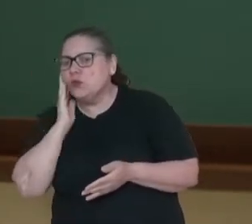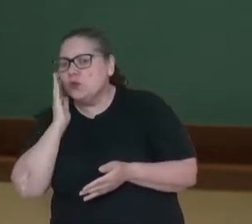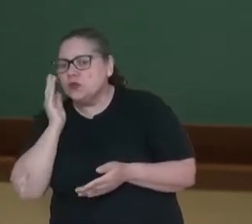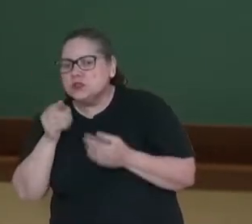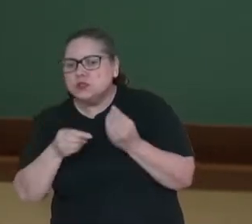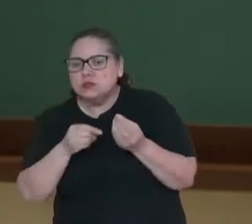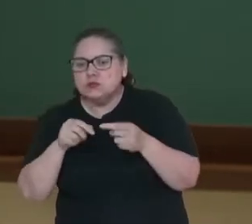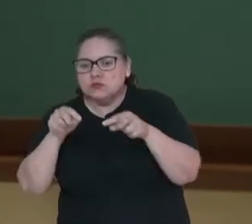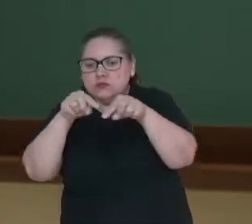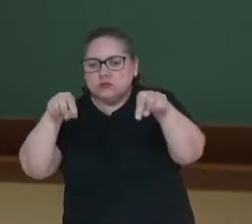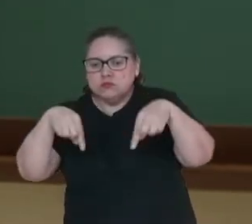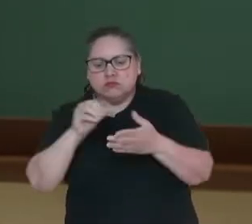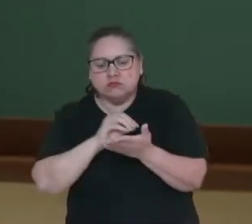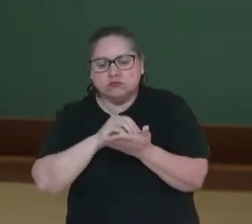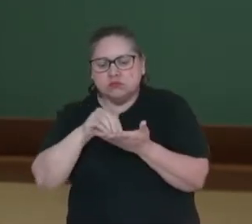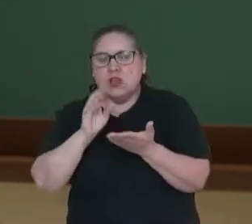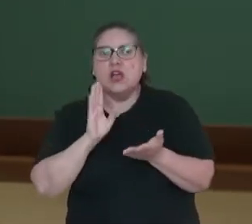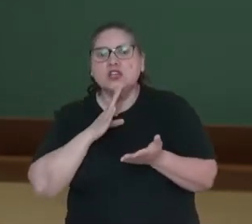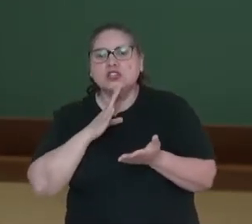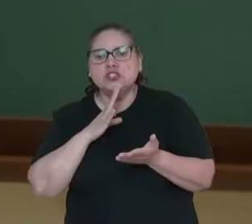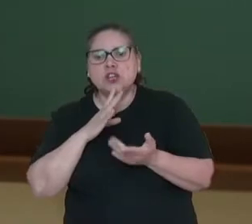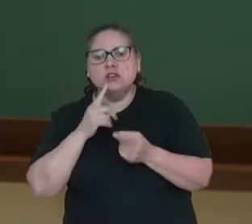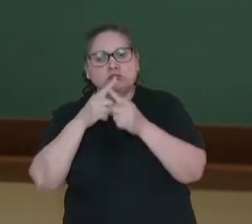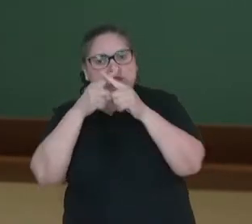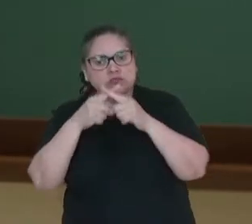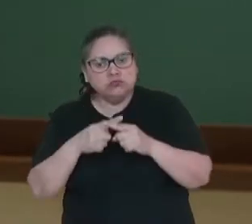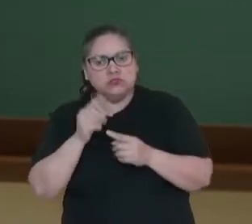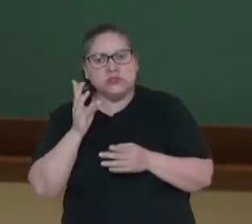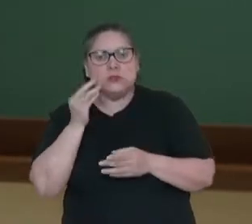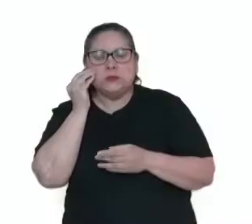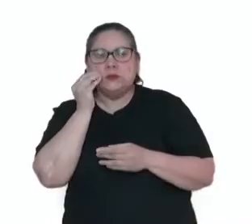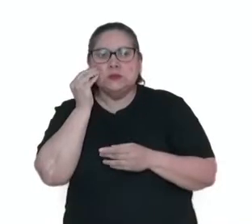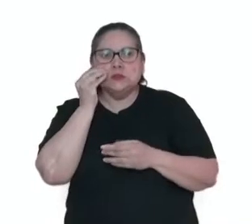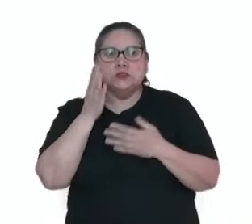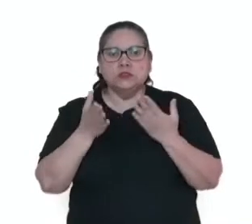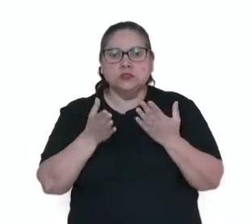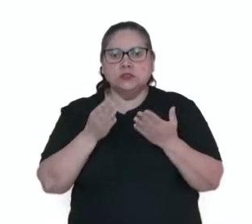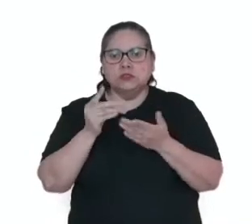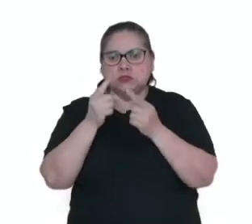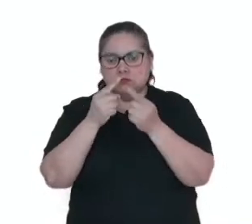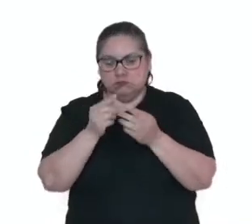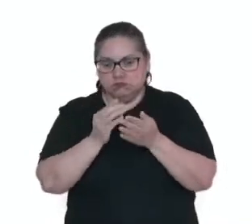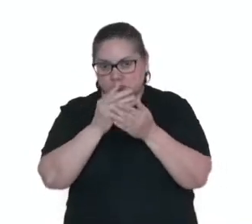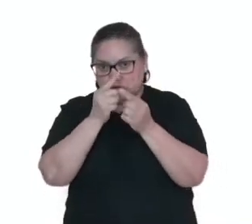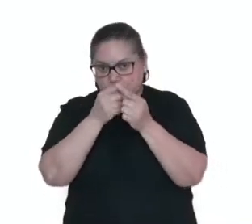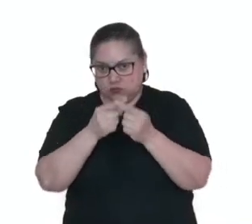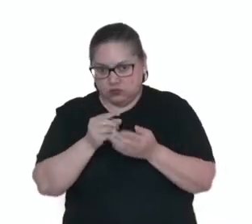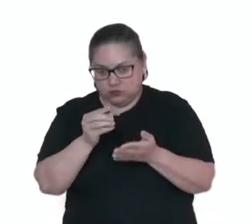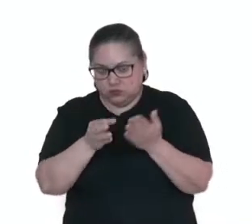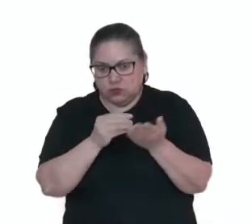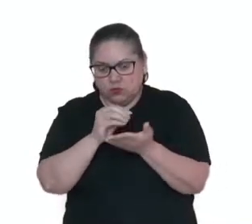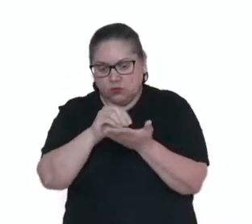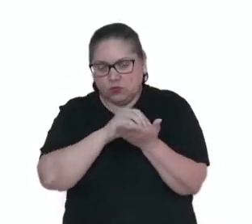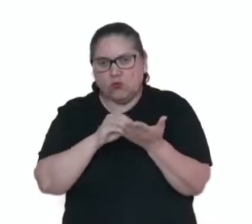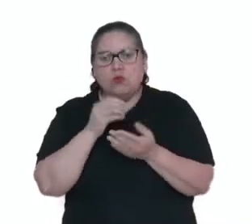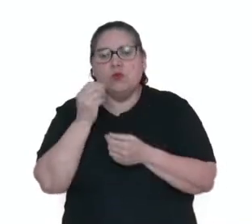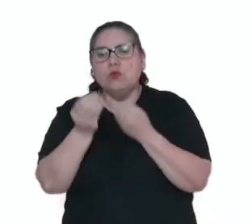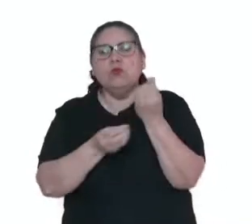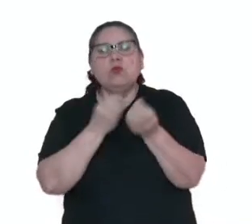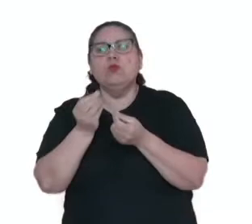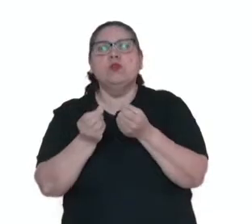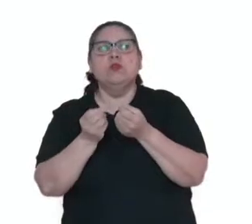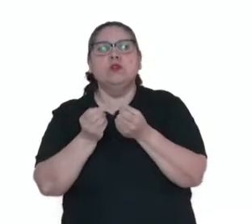jogos de tabuleiro? Já participou, já teve experiência nesses jogos aí? De que maneira a gente